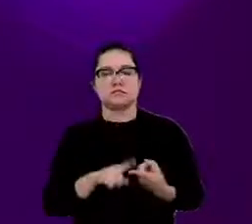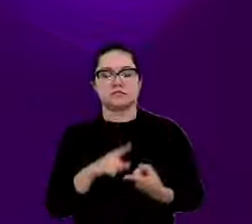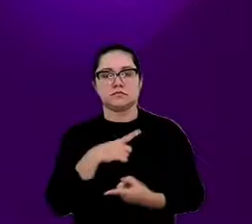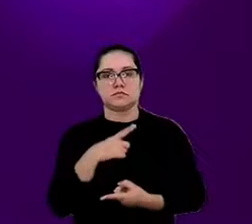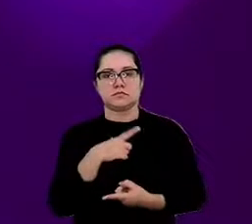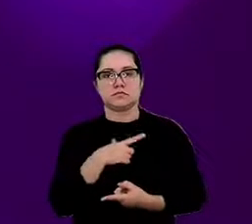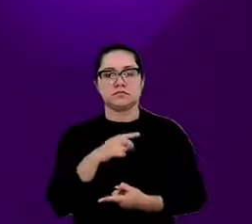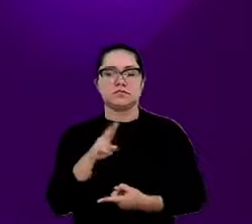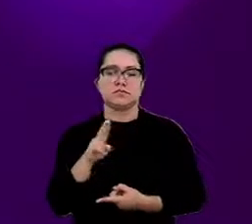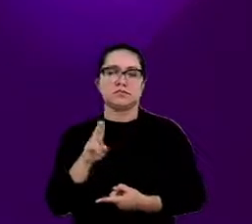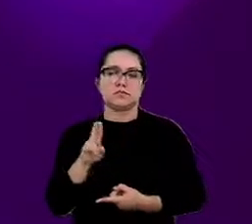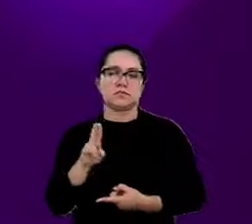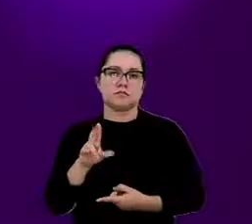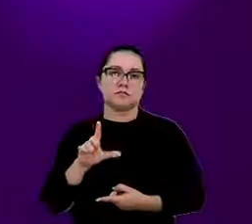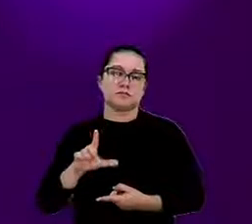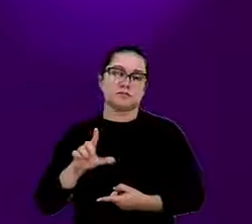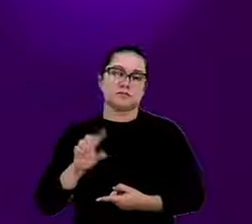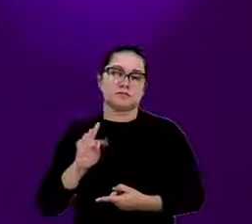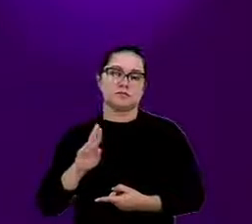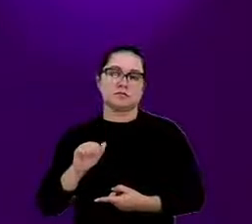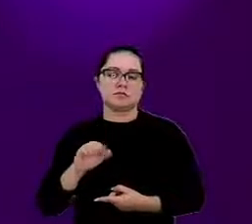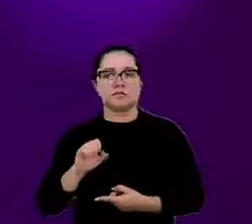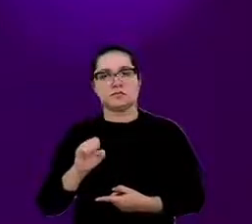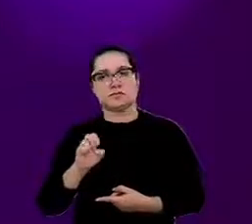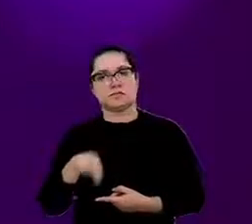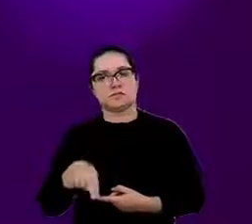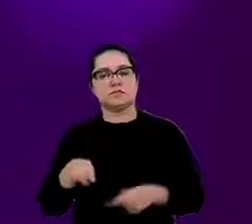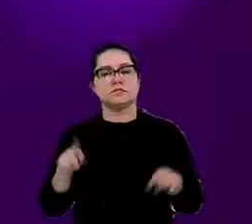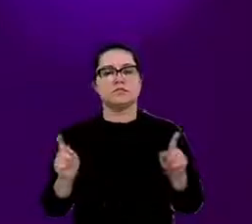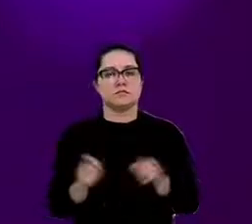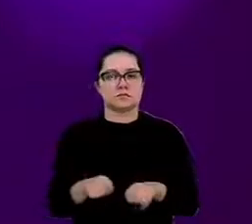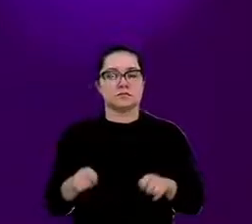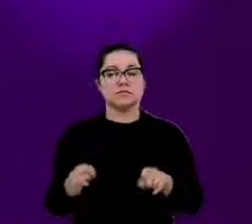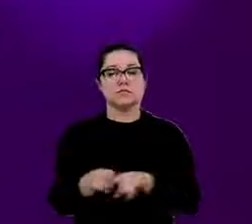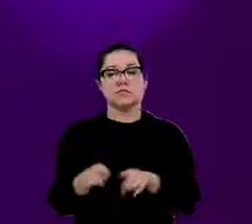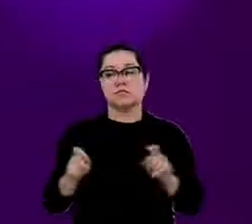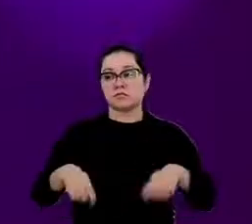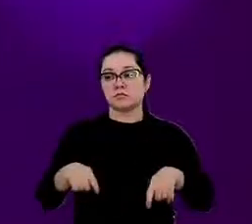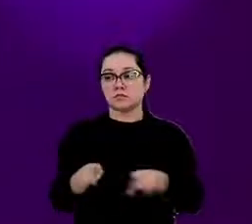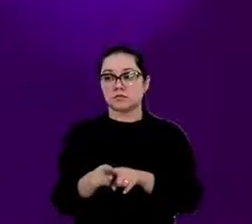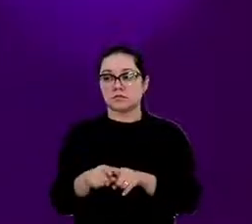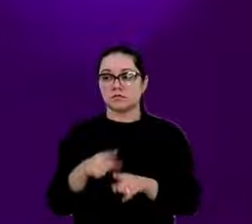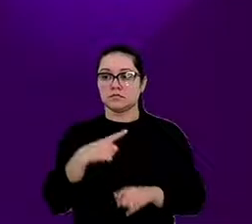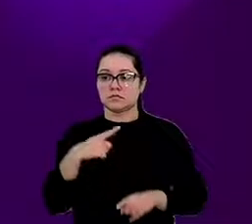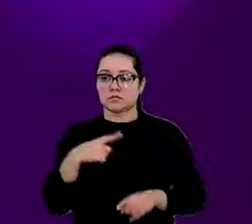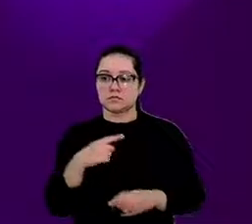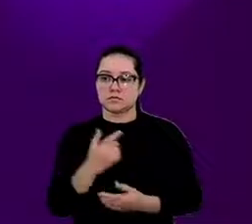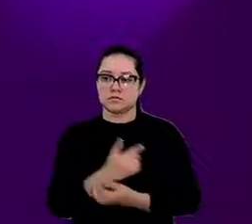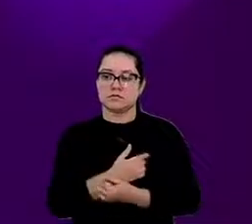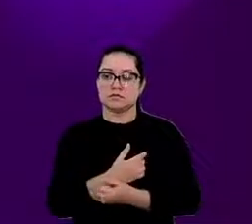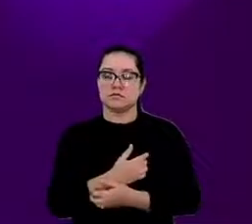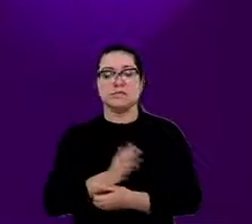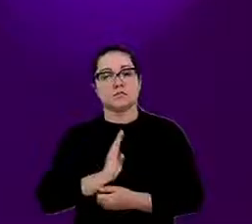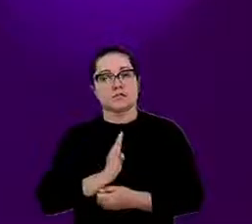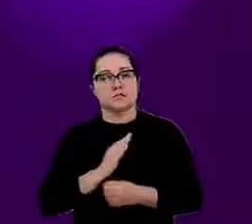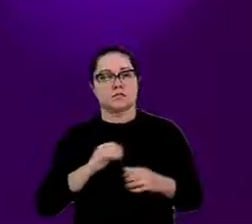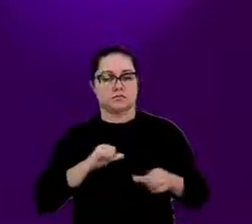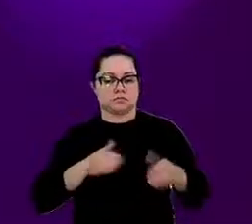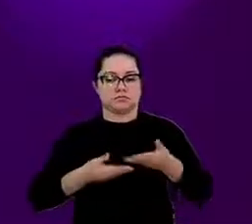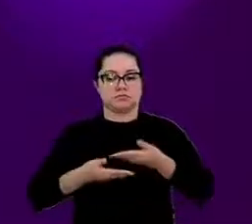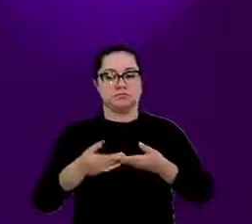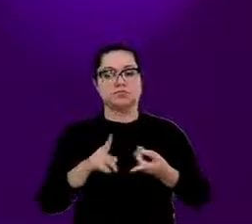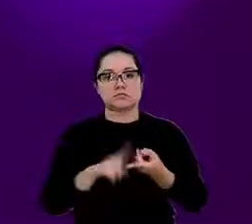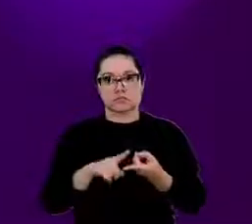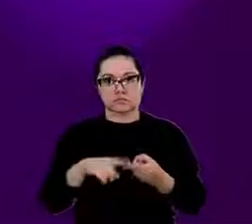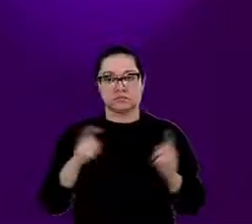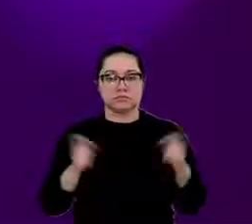ser realizado na detecção de aterosclerose precoce do enxerto do coração transplantado, assim como no mecanismo de restenose